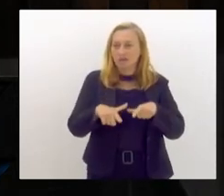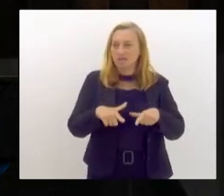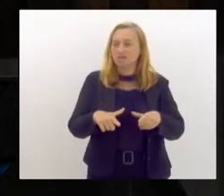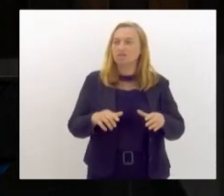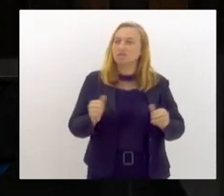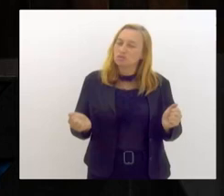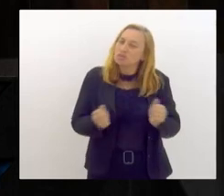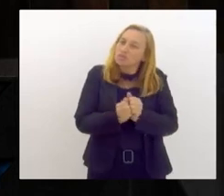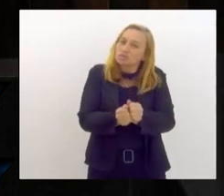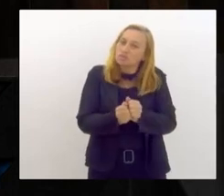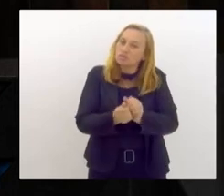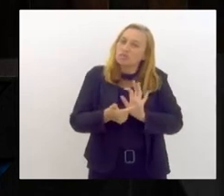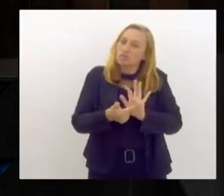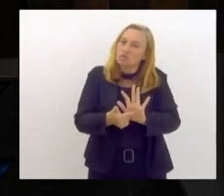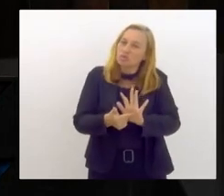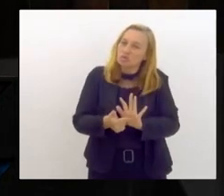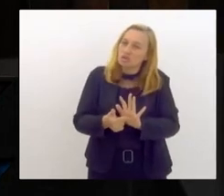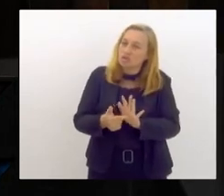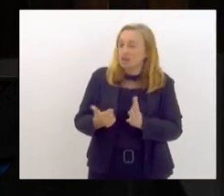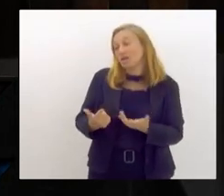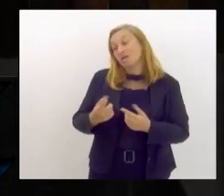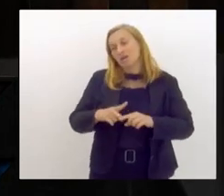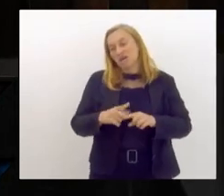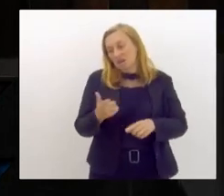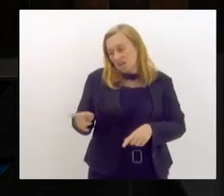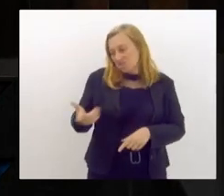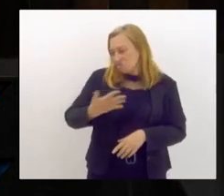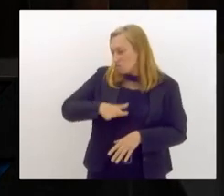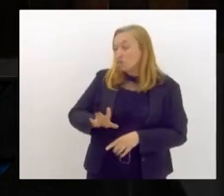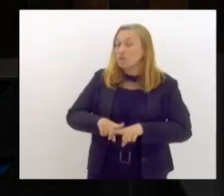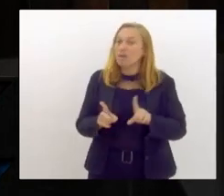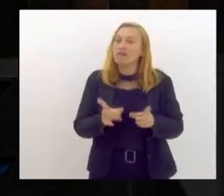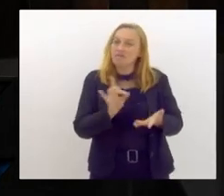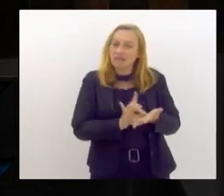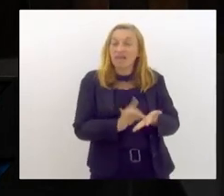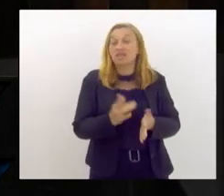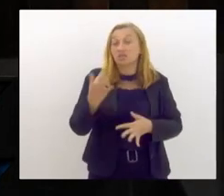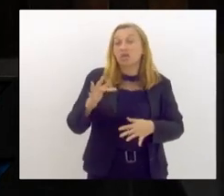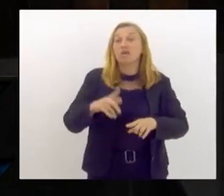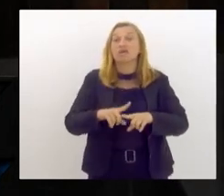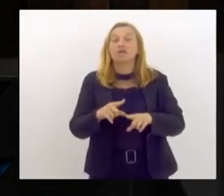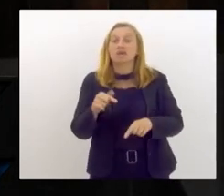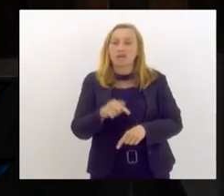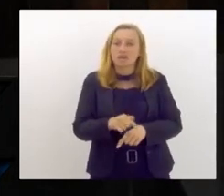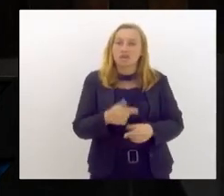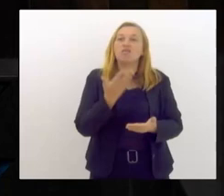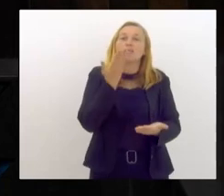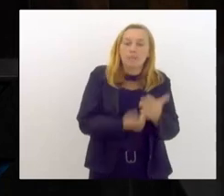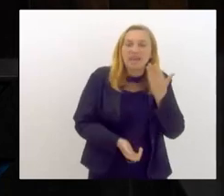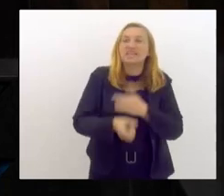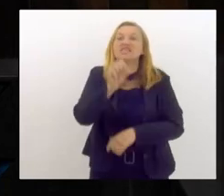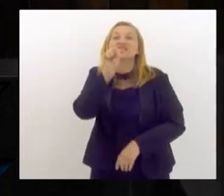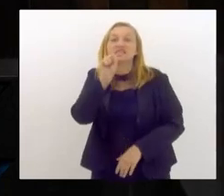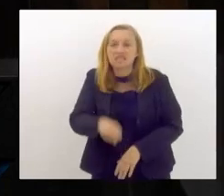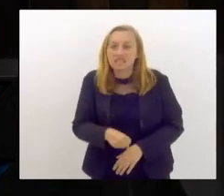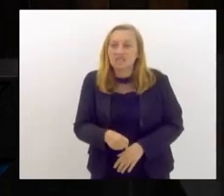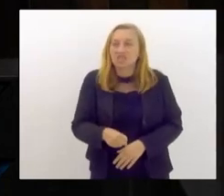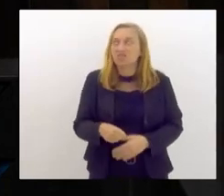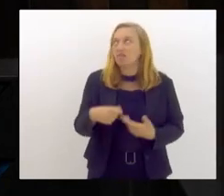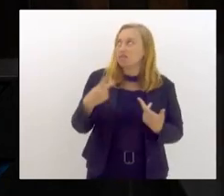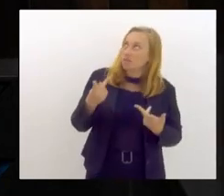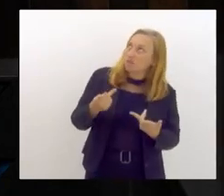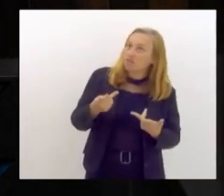tudo. Mostrar para essa turma, eles não gostam, mas a verdade dói. E aqui foi derrota, sim. Não estou fazendo